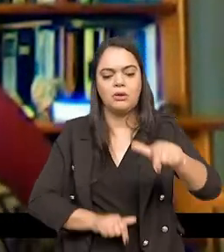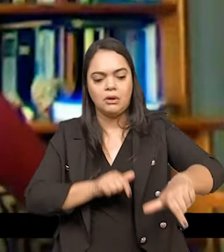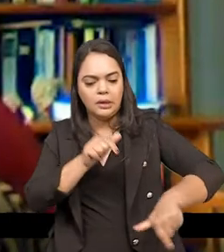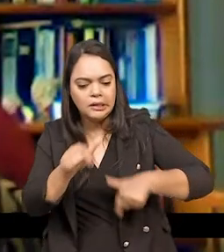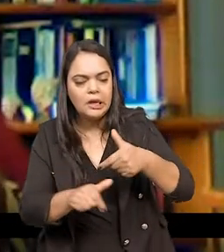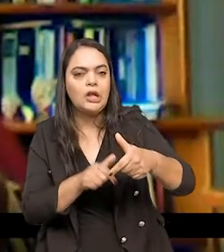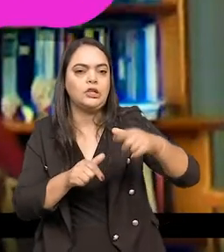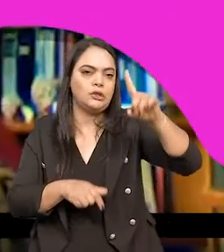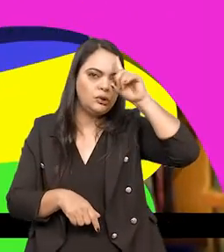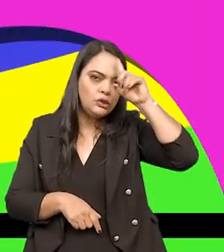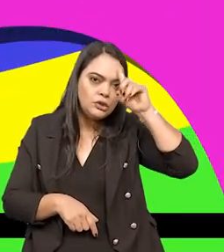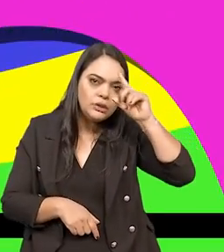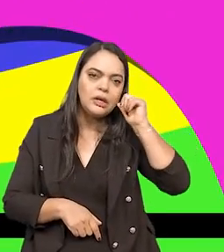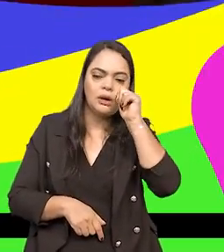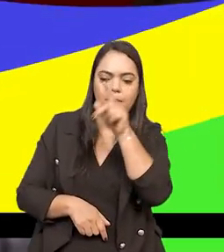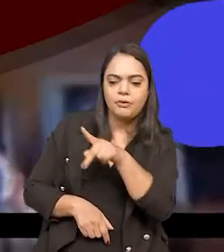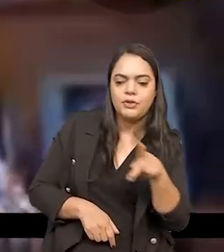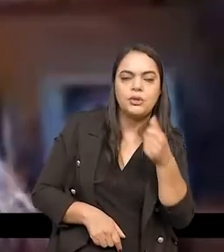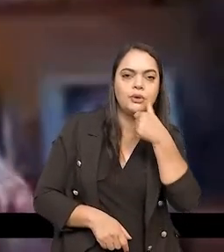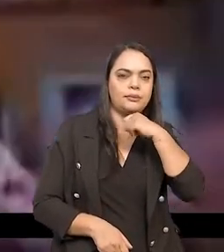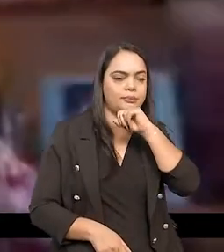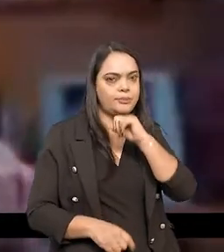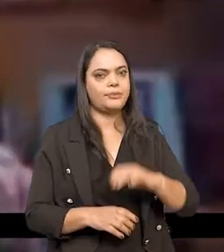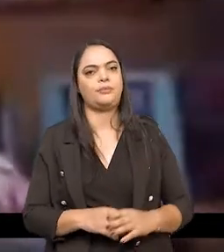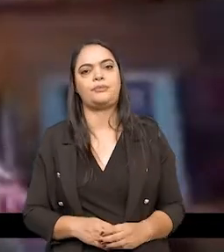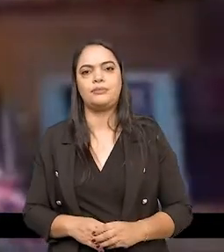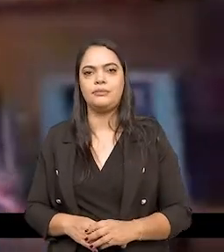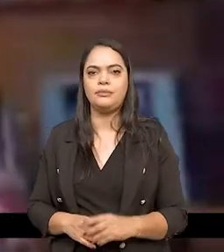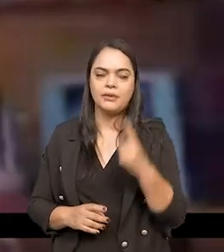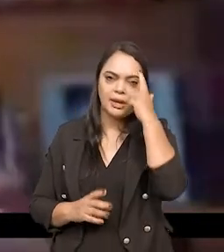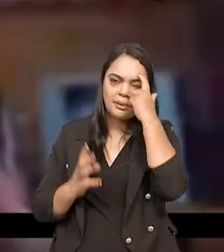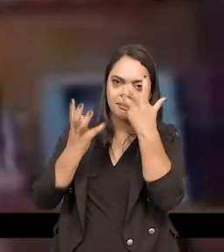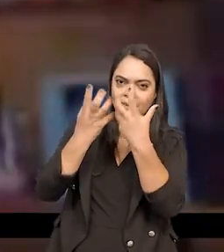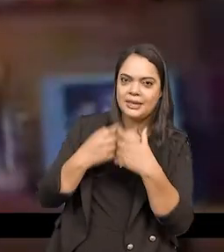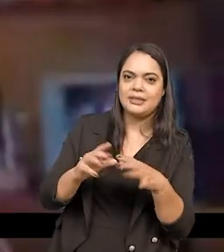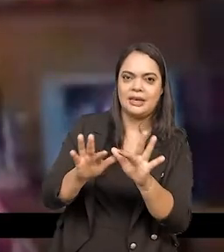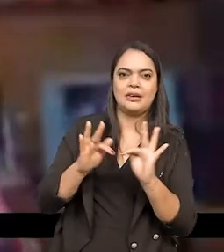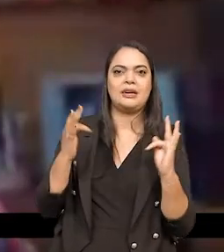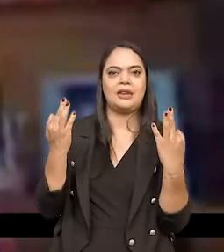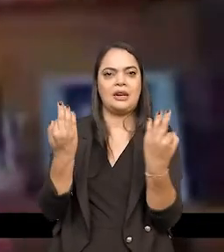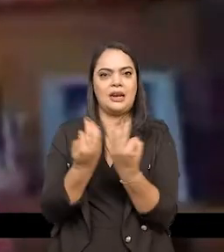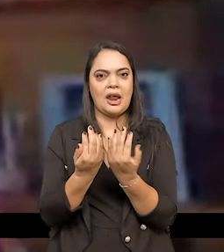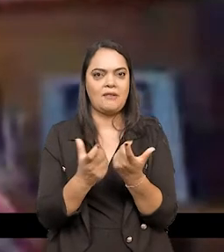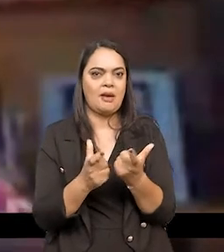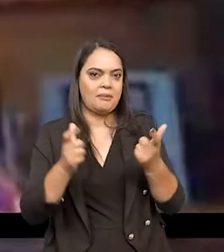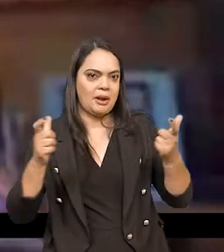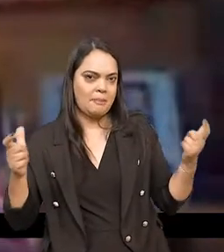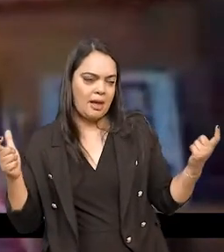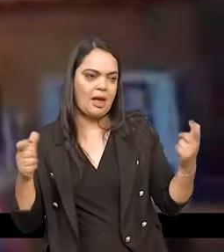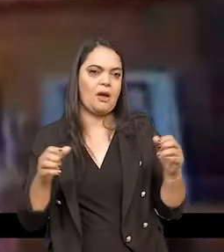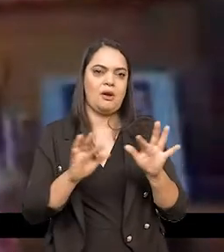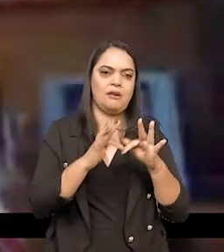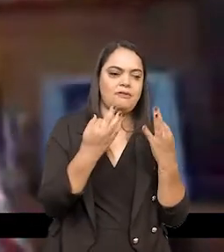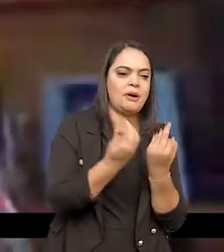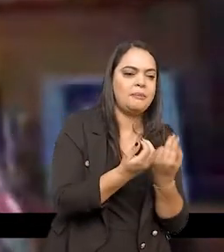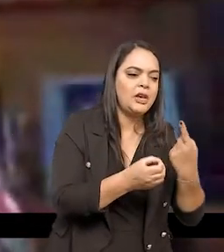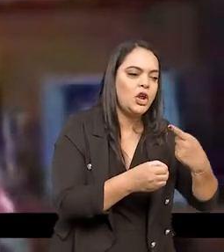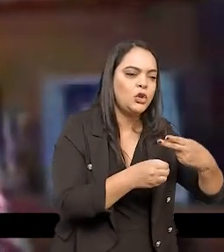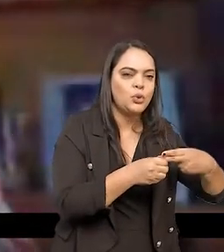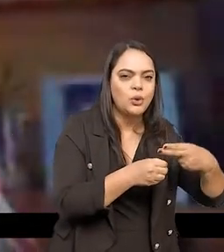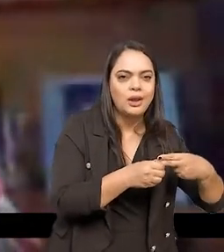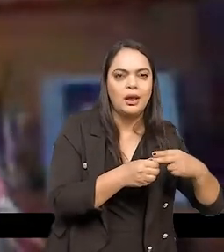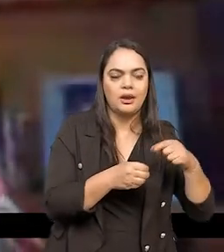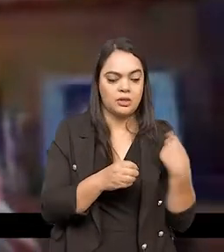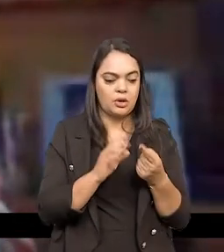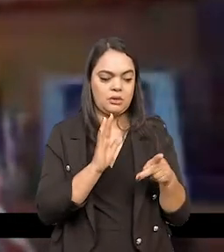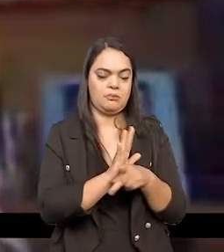Nós, professoras, mães... Tu pensa numa na família maior, tu pensa na família nuclear, nas nossas próprias famílias, nós